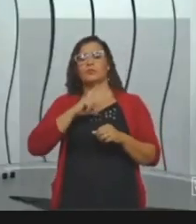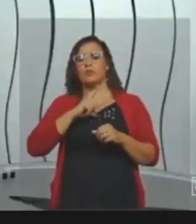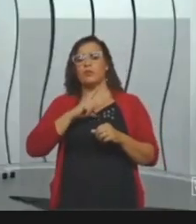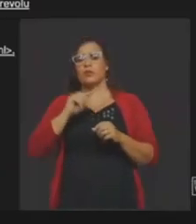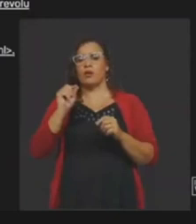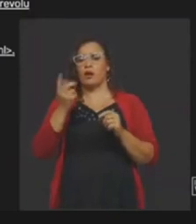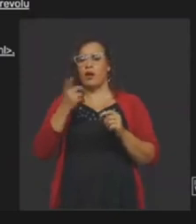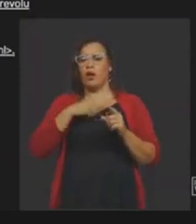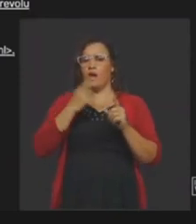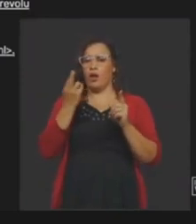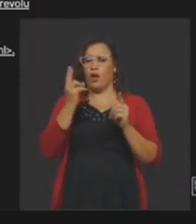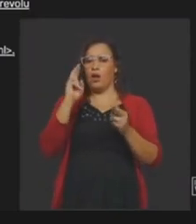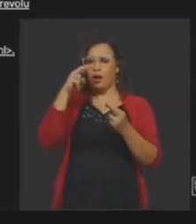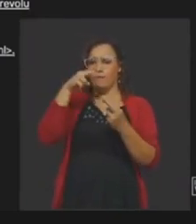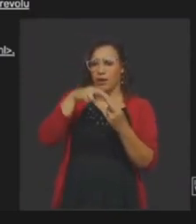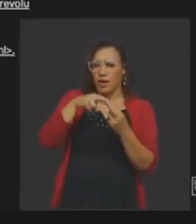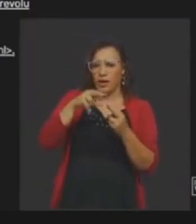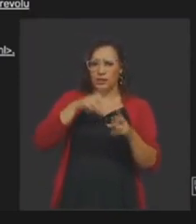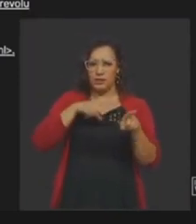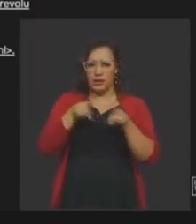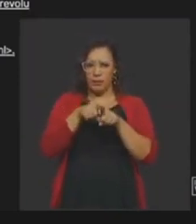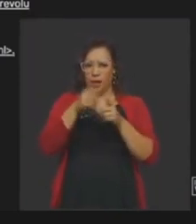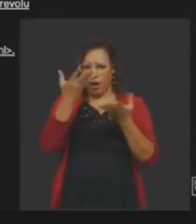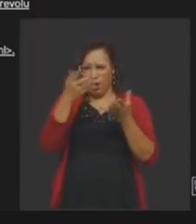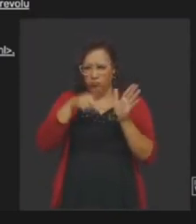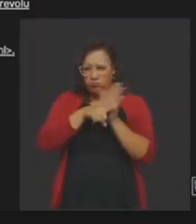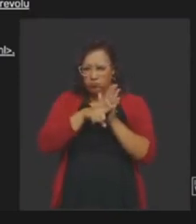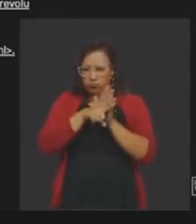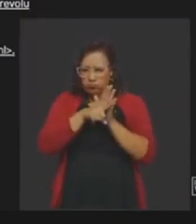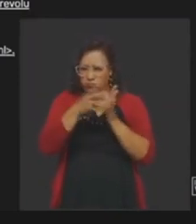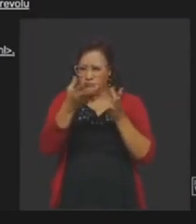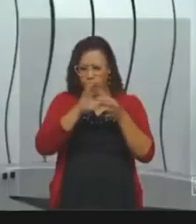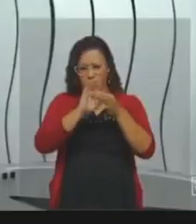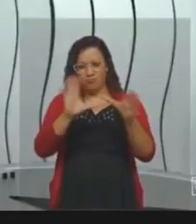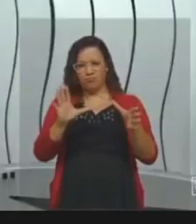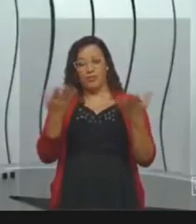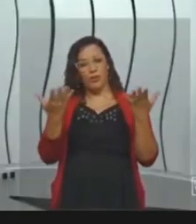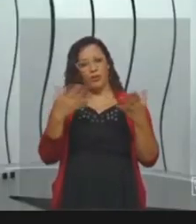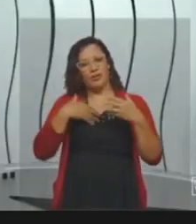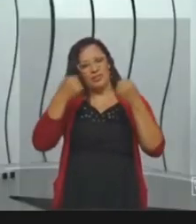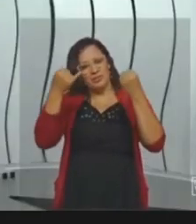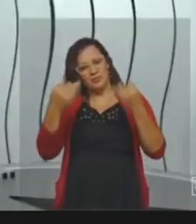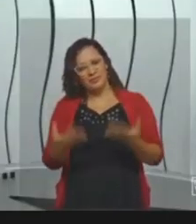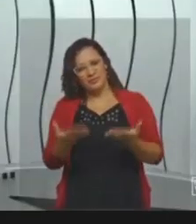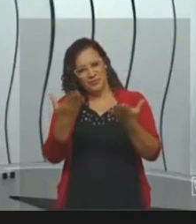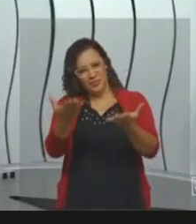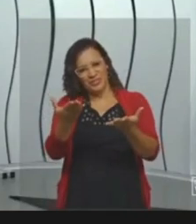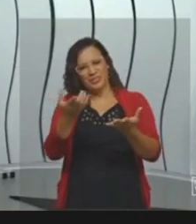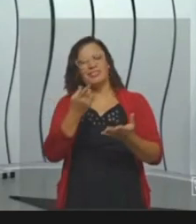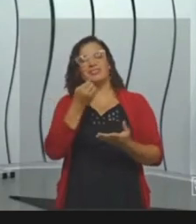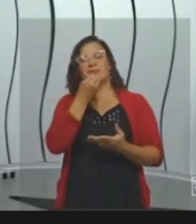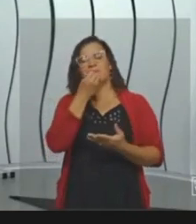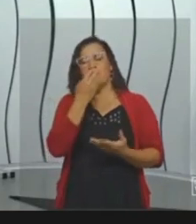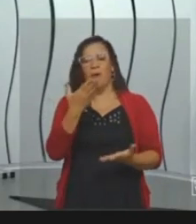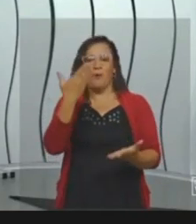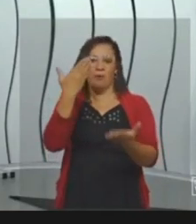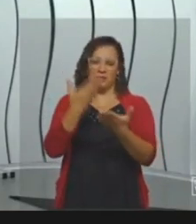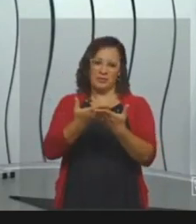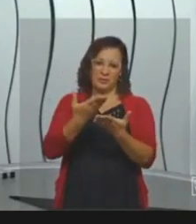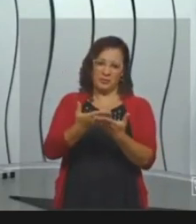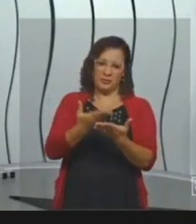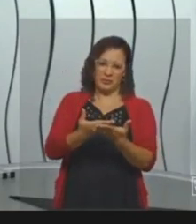queira aprofundar no assunto. É isso que eu queria falar com você hoje. Desejo a você bons estudos.